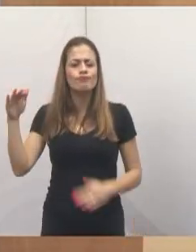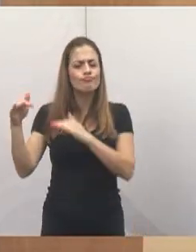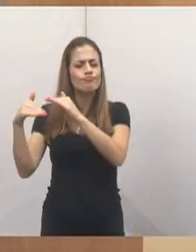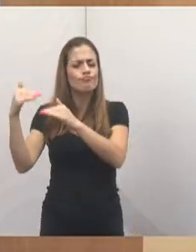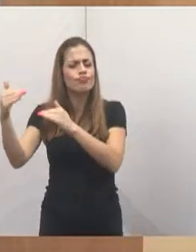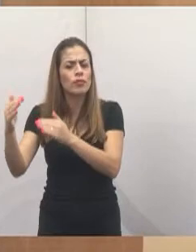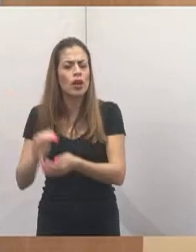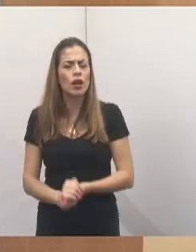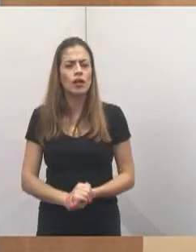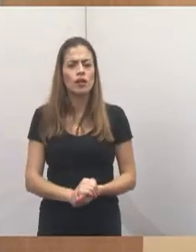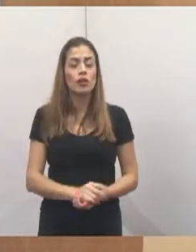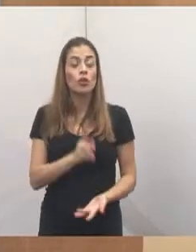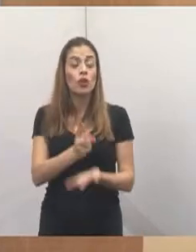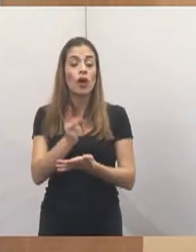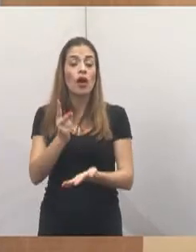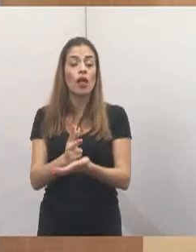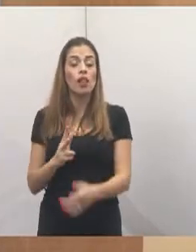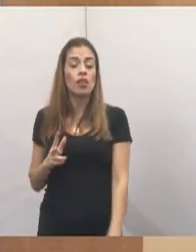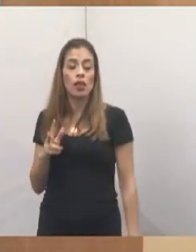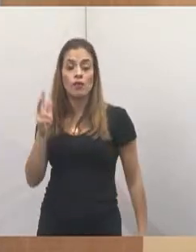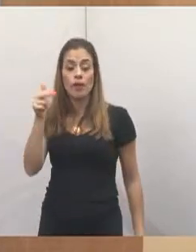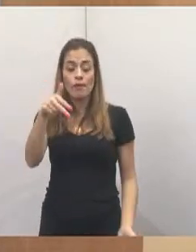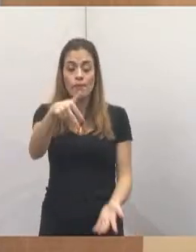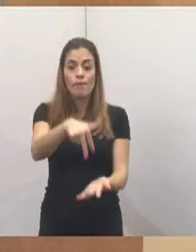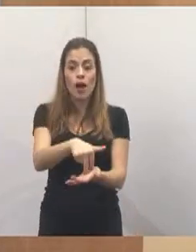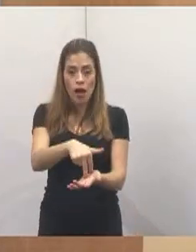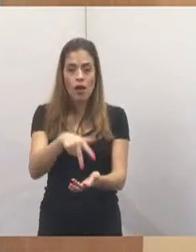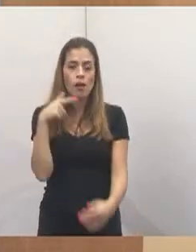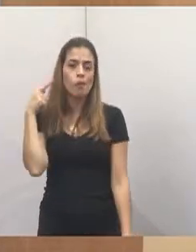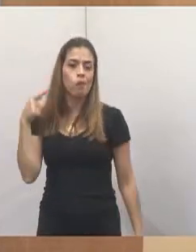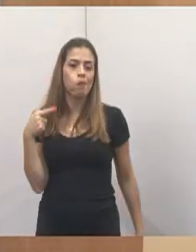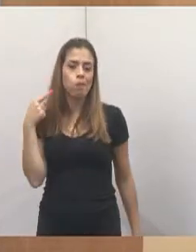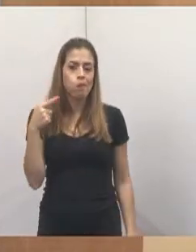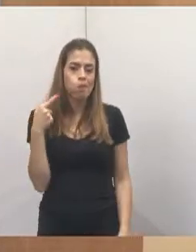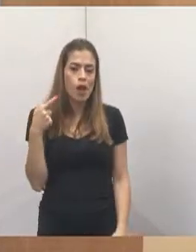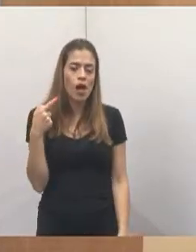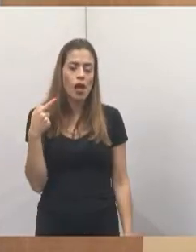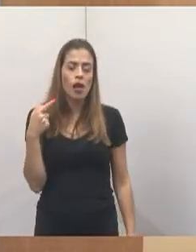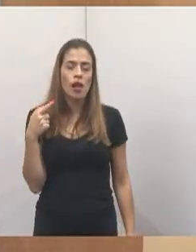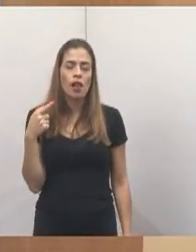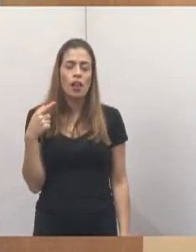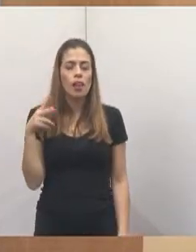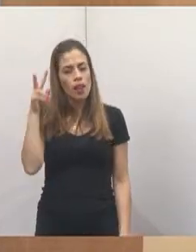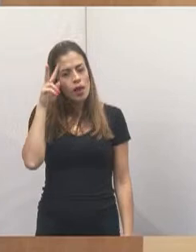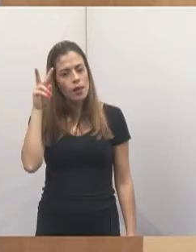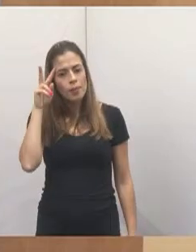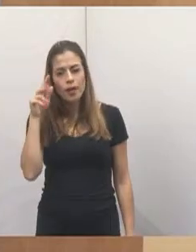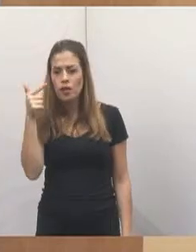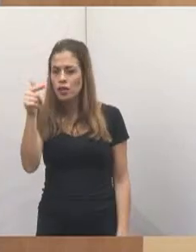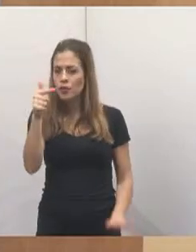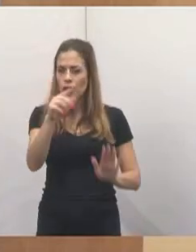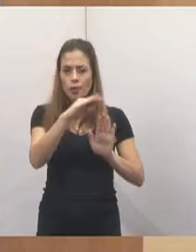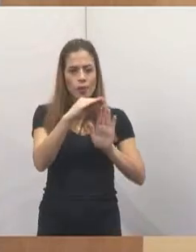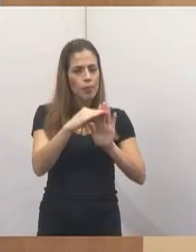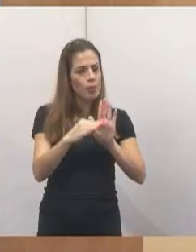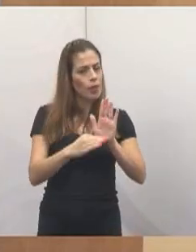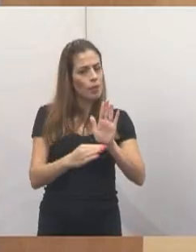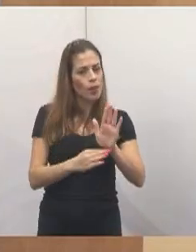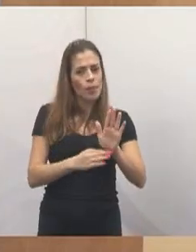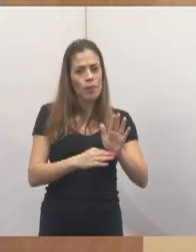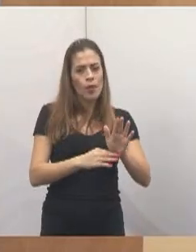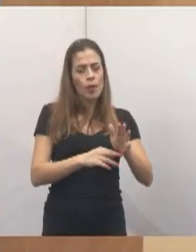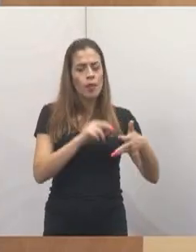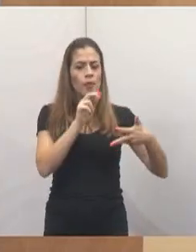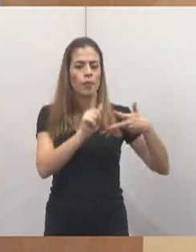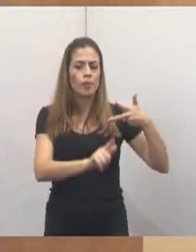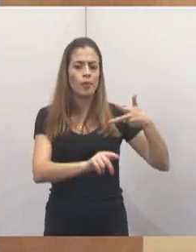dias. Continue firme na advocacia e lembrando, não há nenhuma hierarquia entre o Poder Judiciário e o